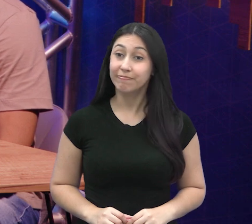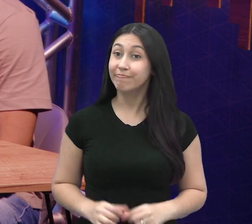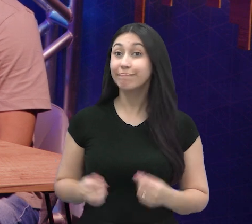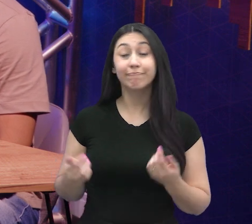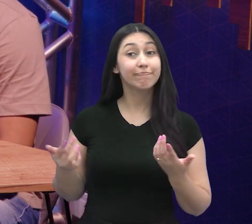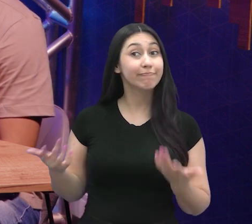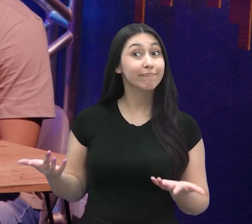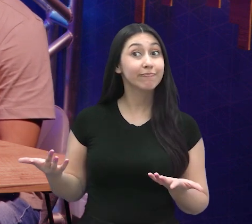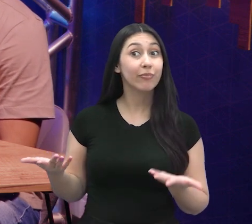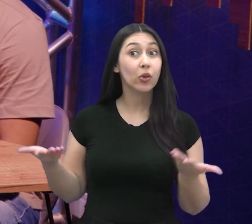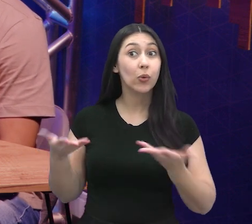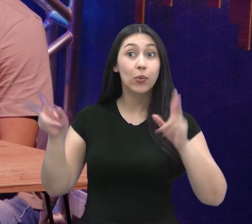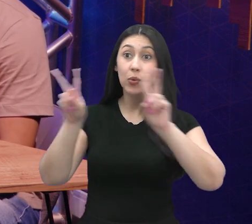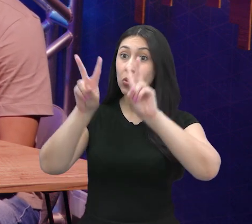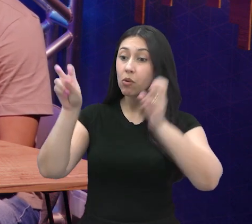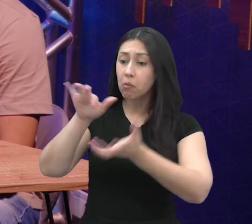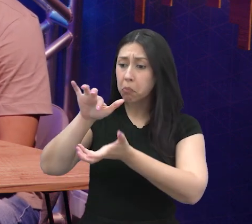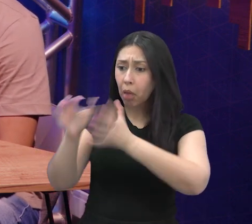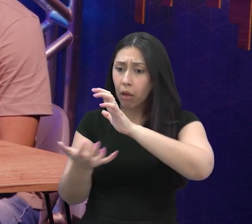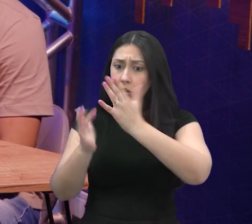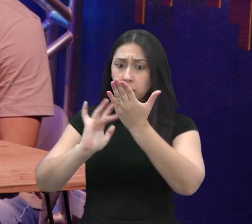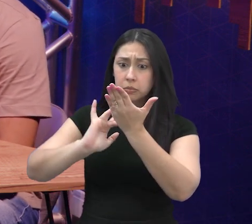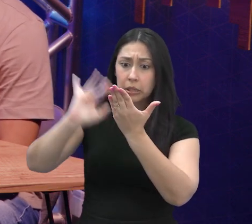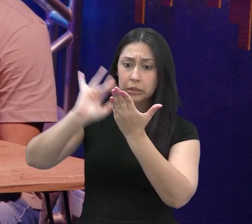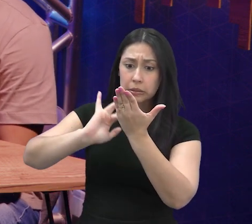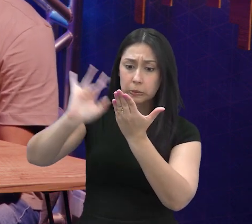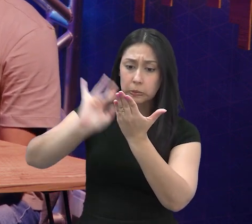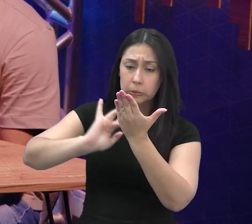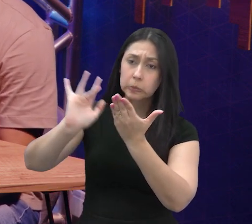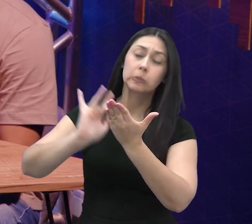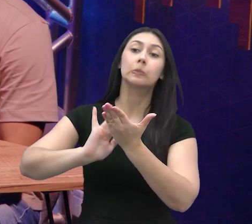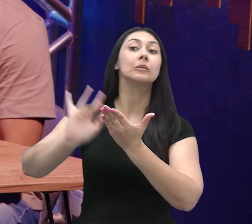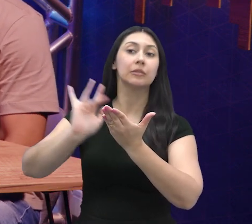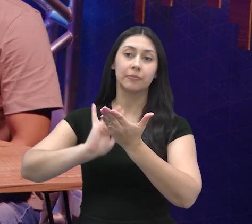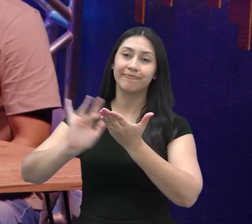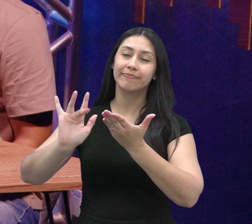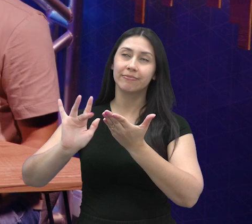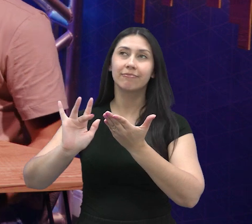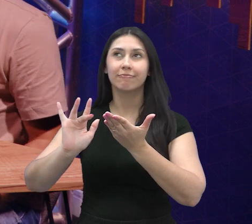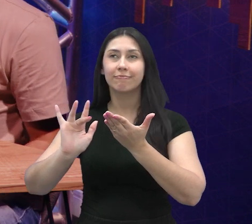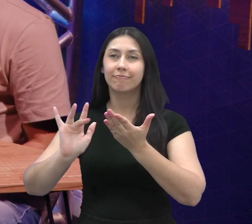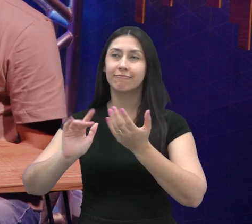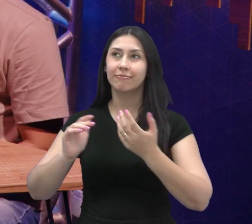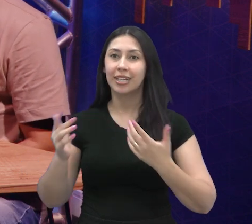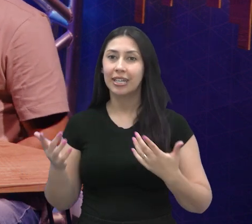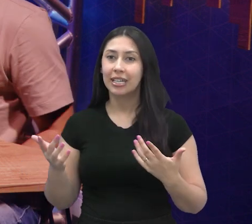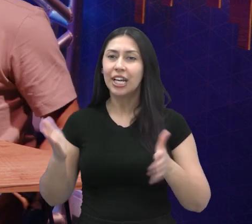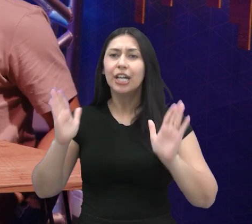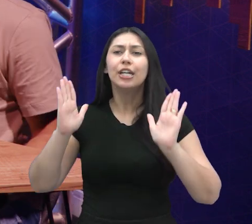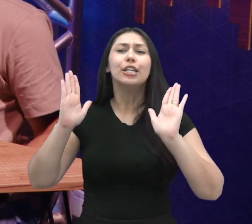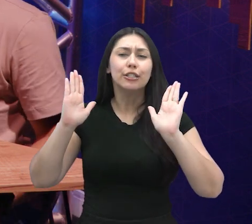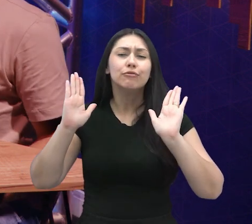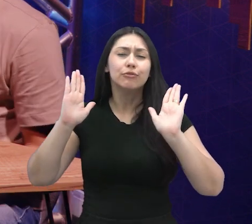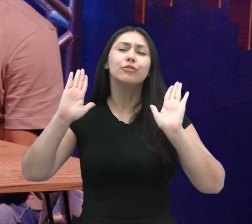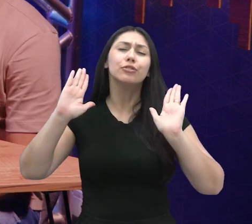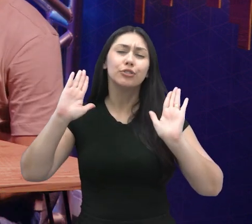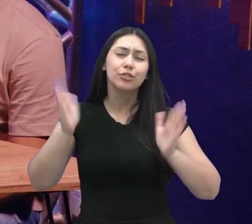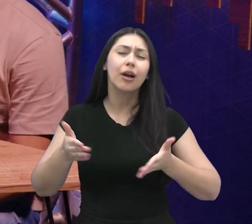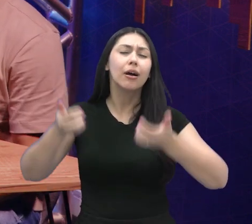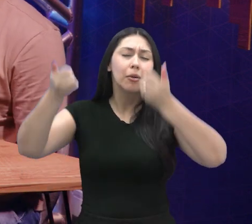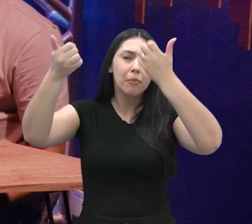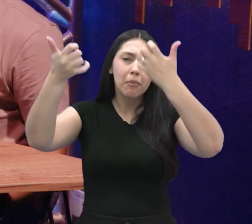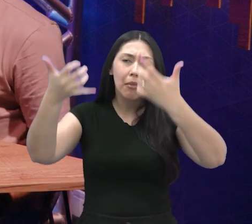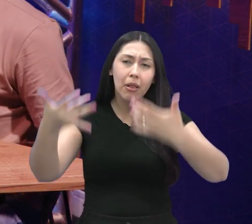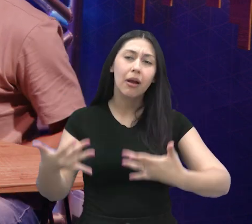É isso aí, Vicky. Vamos falar sobre doom scrolling, que já para no começo do programa logo